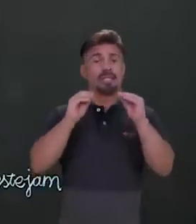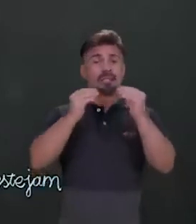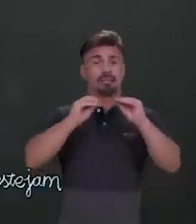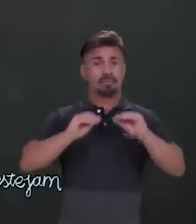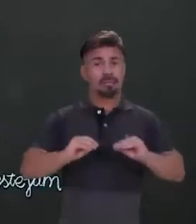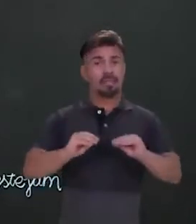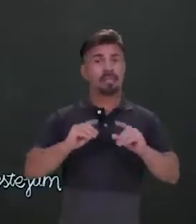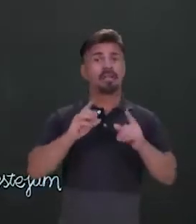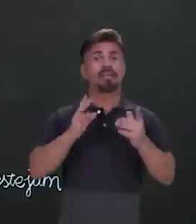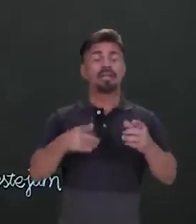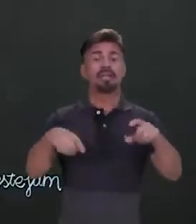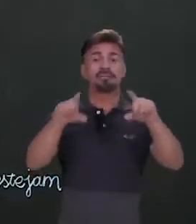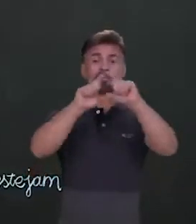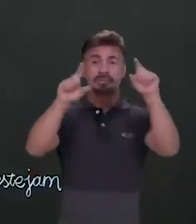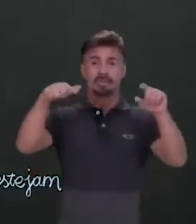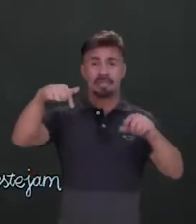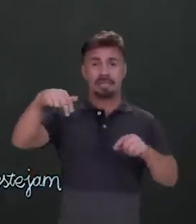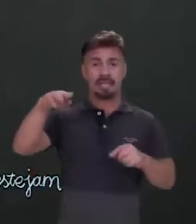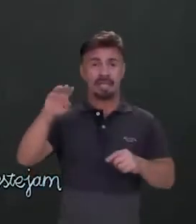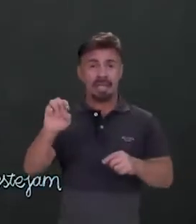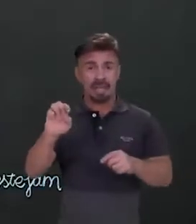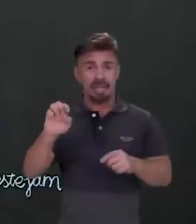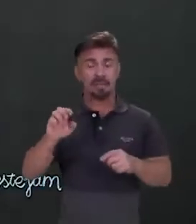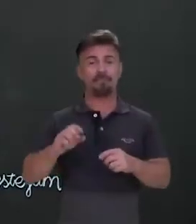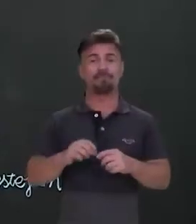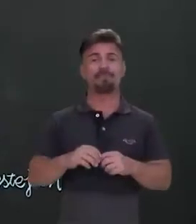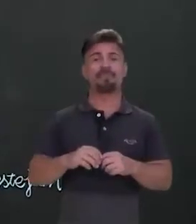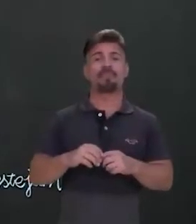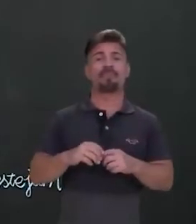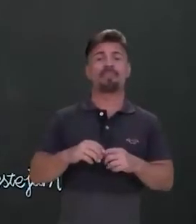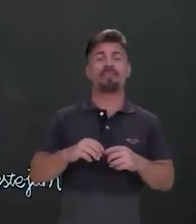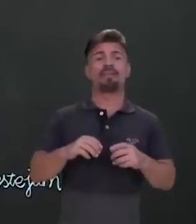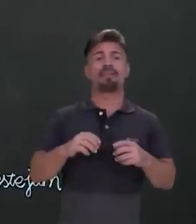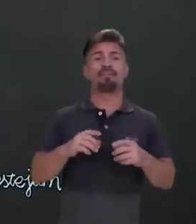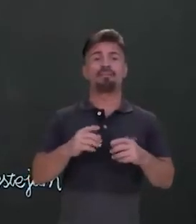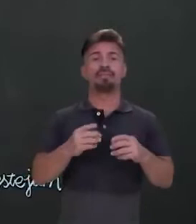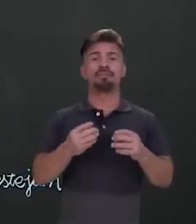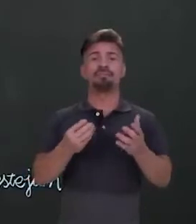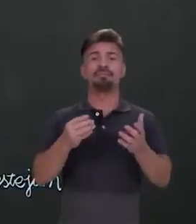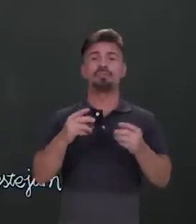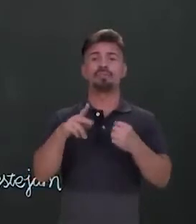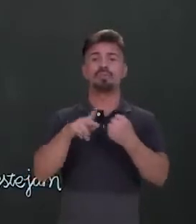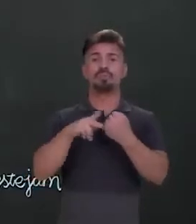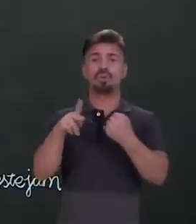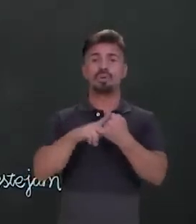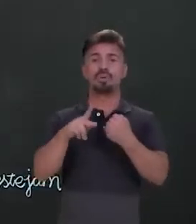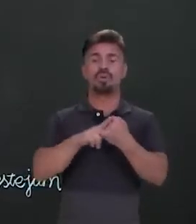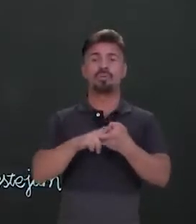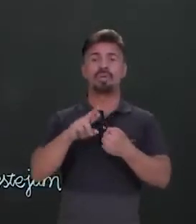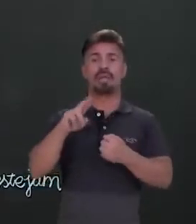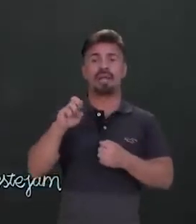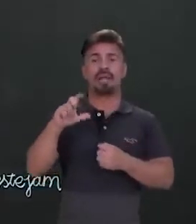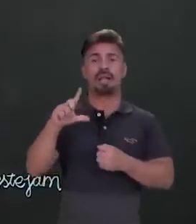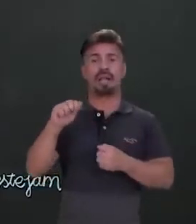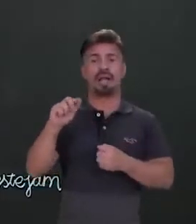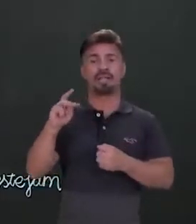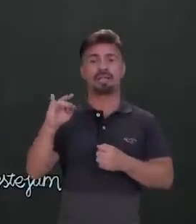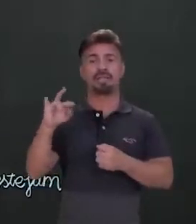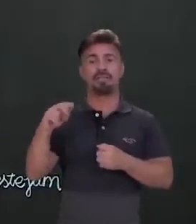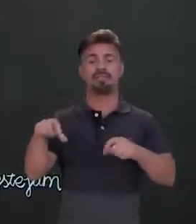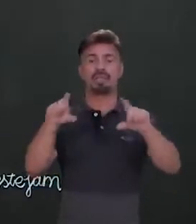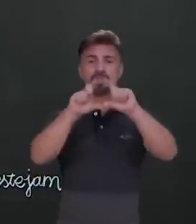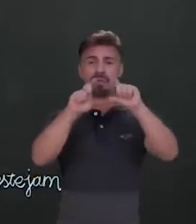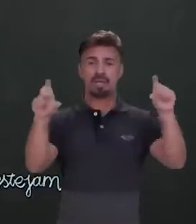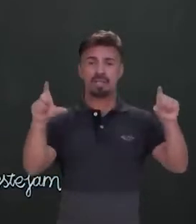pelo pronome relativo que, e as orações adjetivas vão ser introduzidas pelos pronomes relativos, toda essa oração aqui